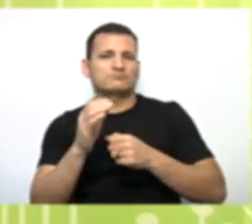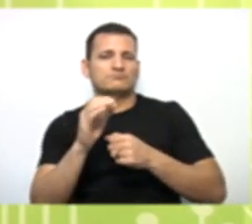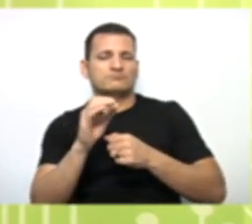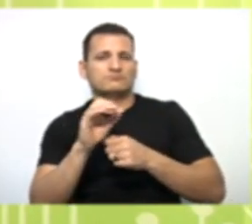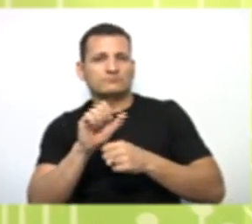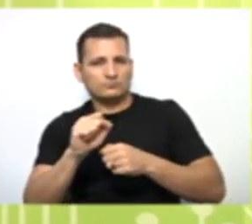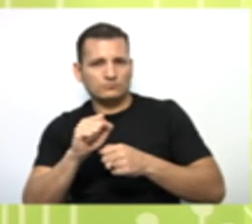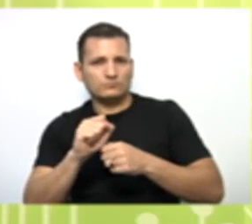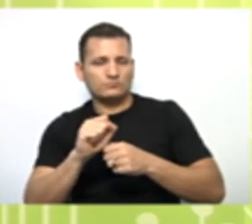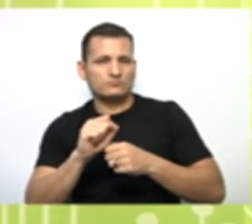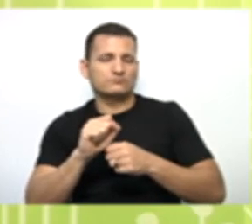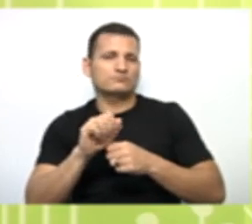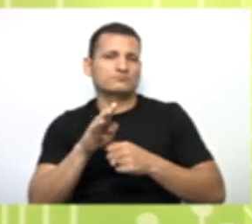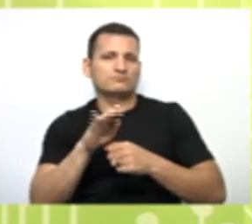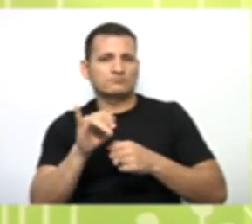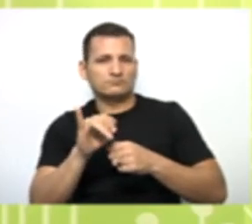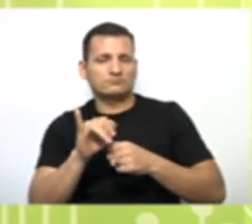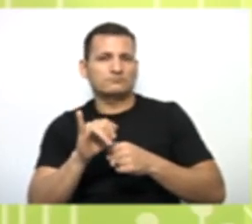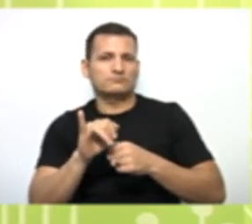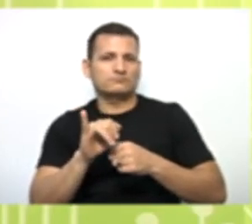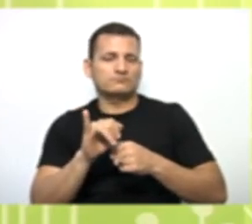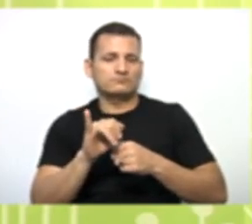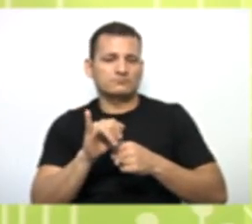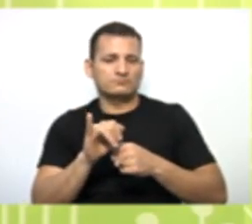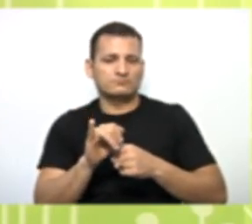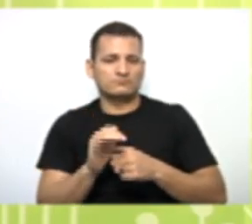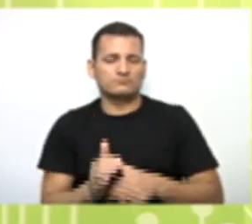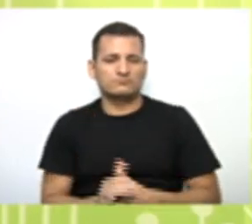e do binário para octal, né?